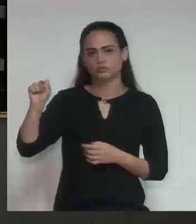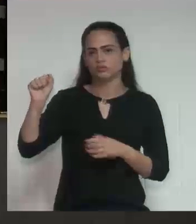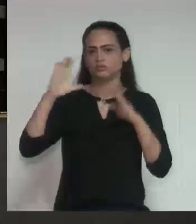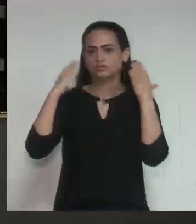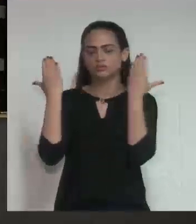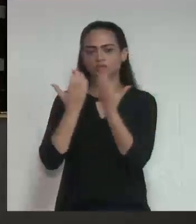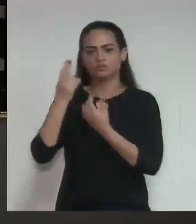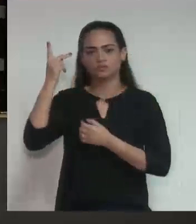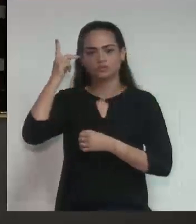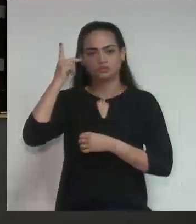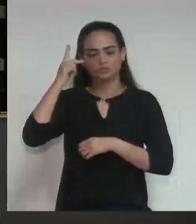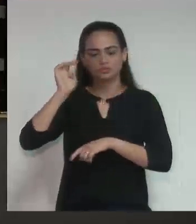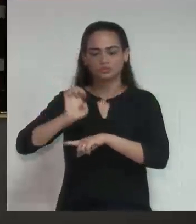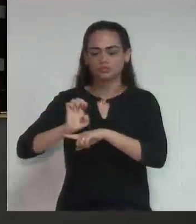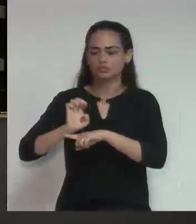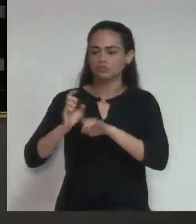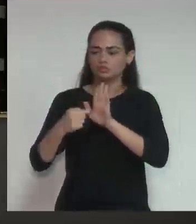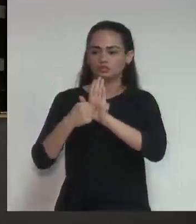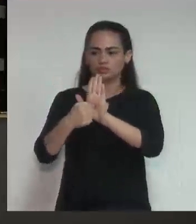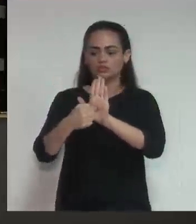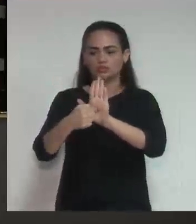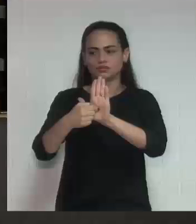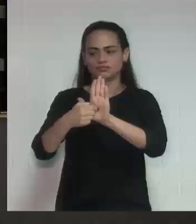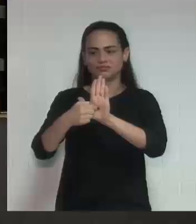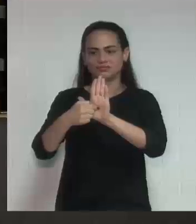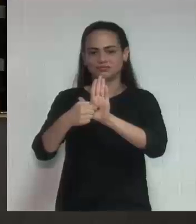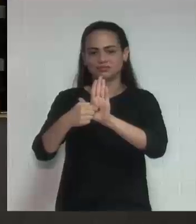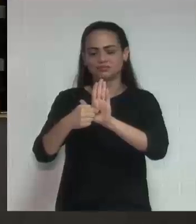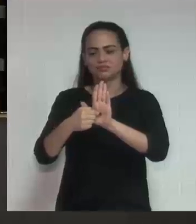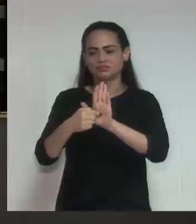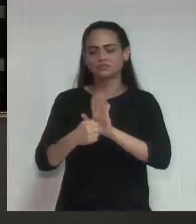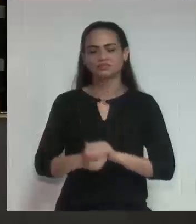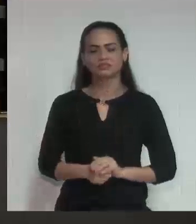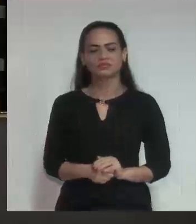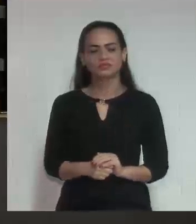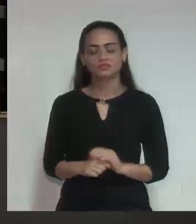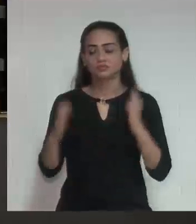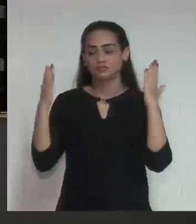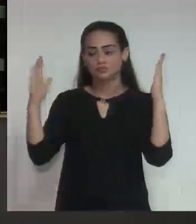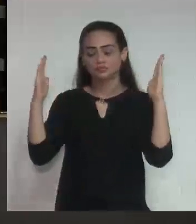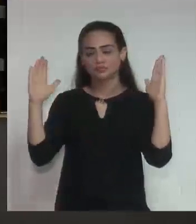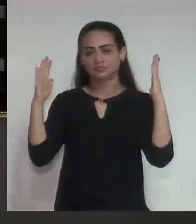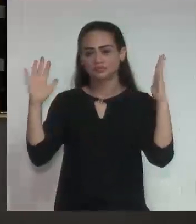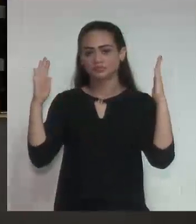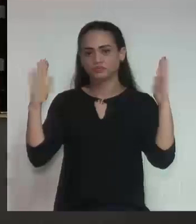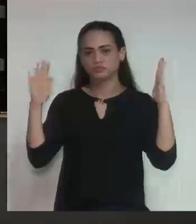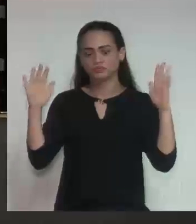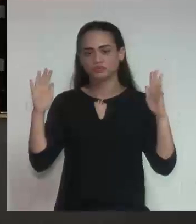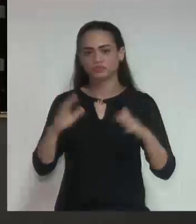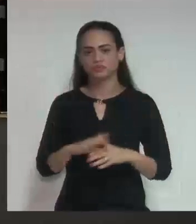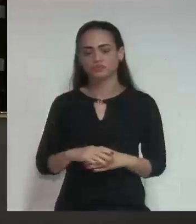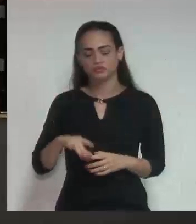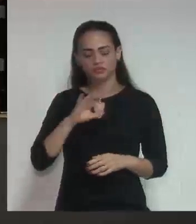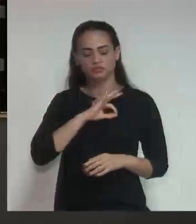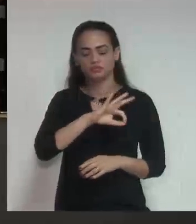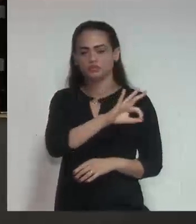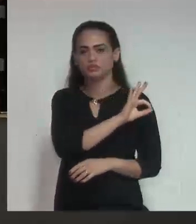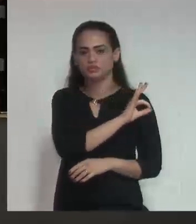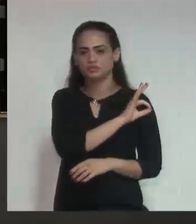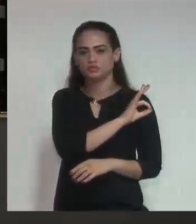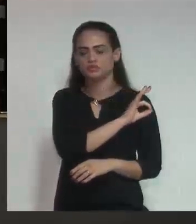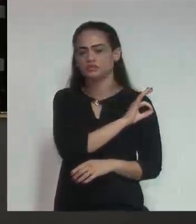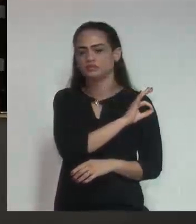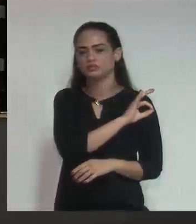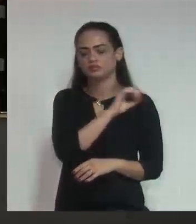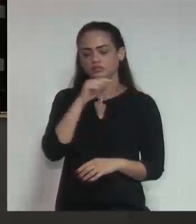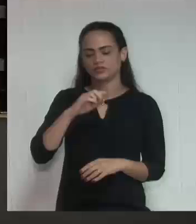de Vinhedo, Estado de São Paulo, apresenta nos termos regimentais a presente moção de aplausos à Guarda de Honra da Guarda Civil Municipal